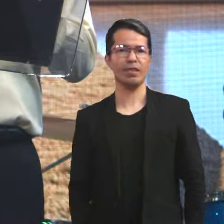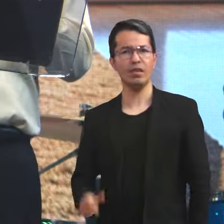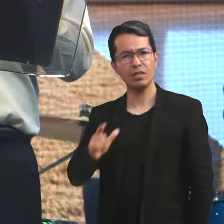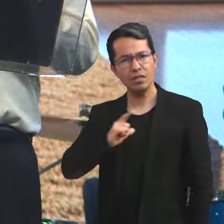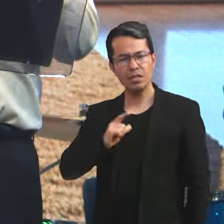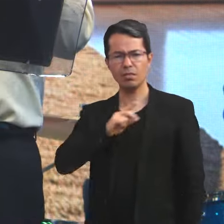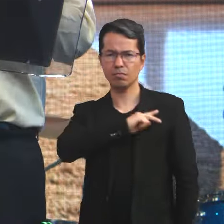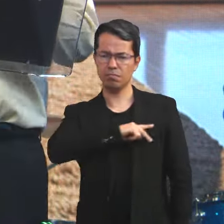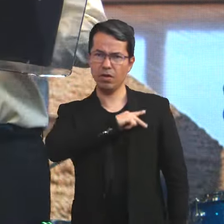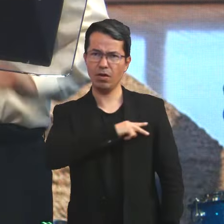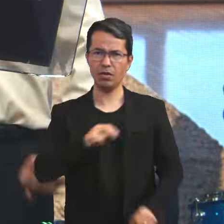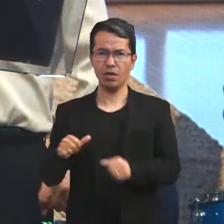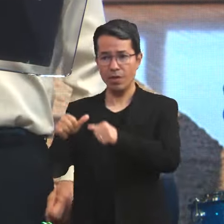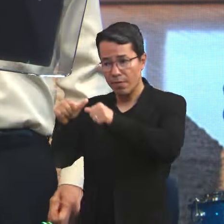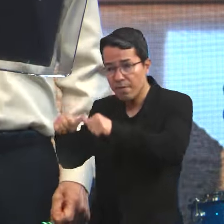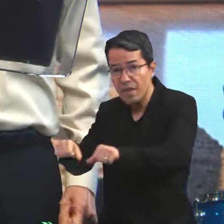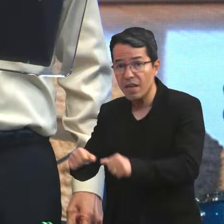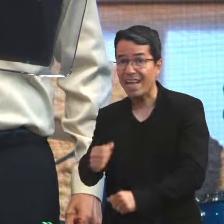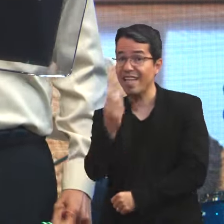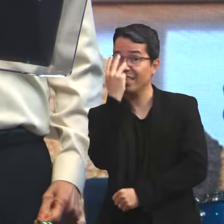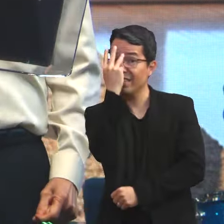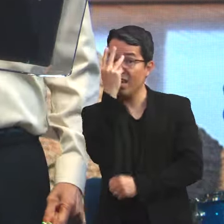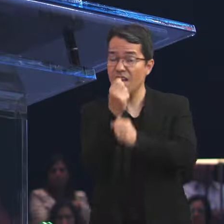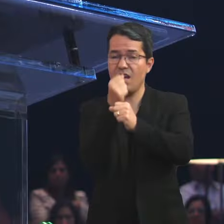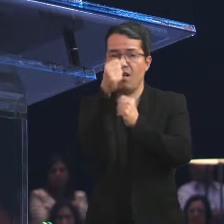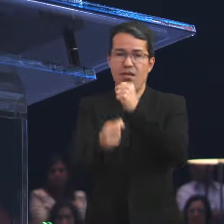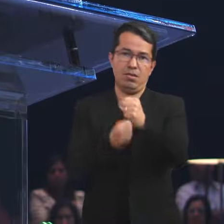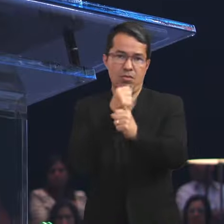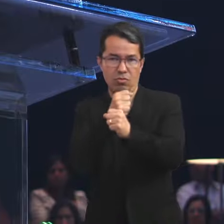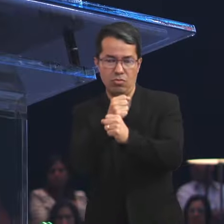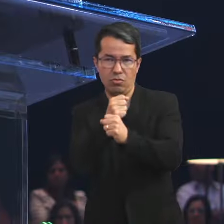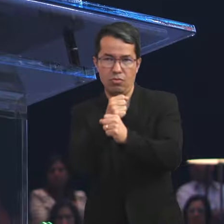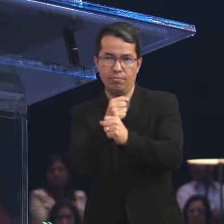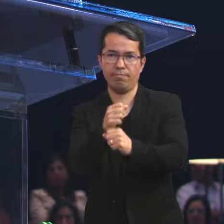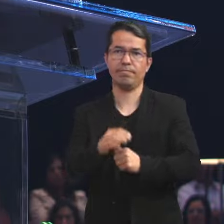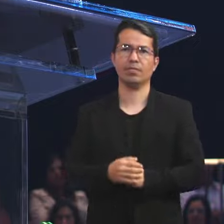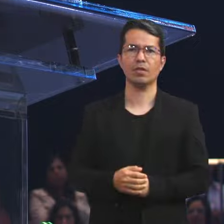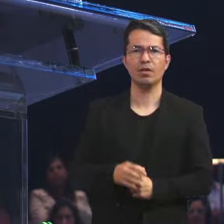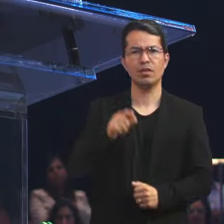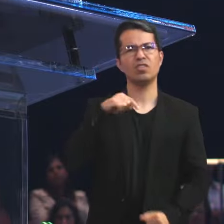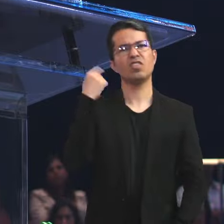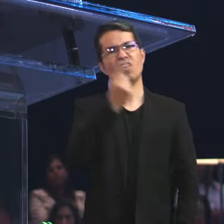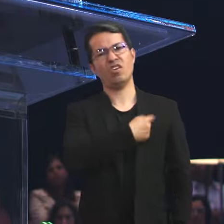el pere ele pereante